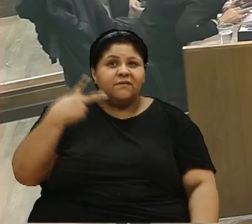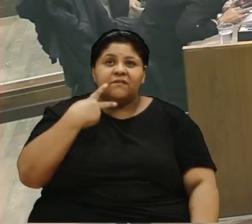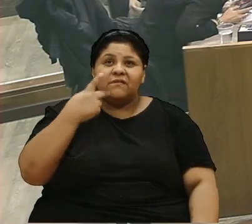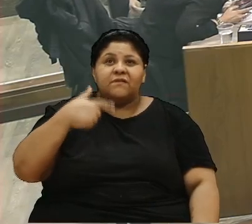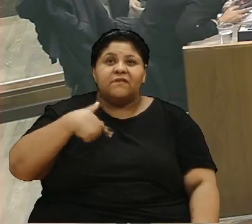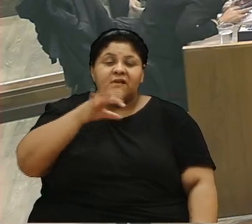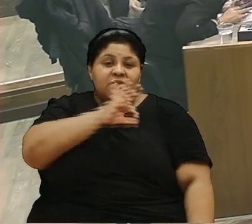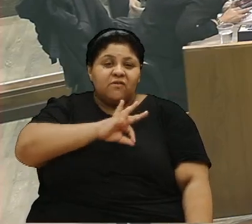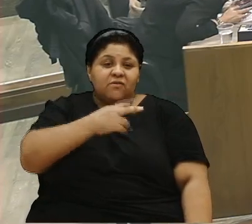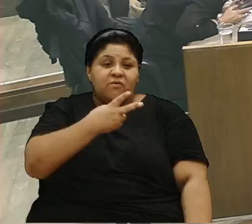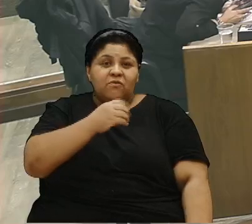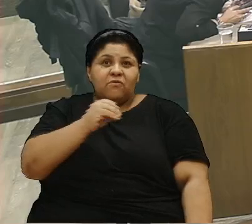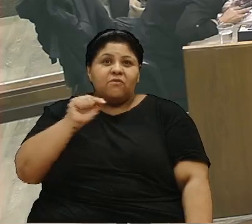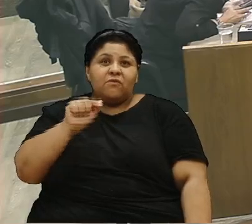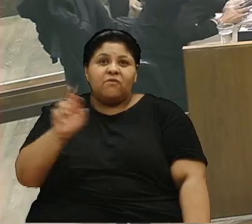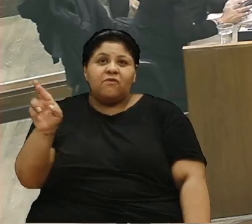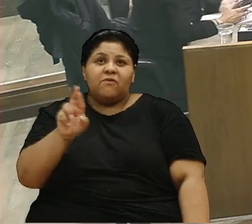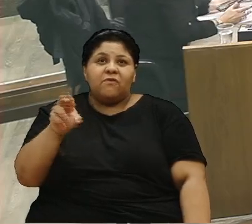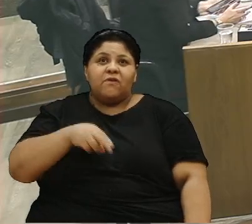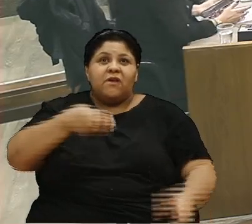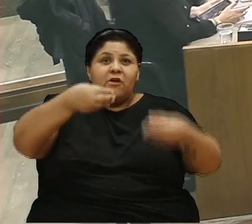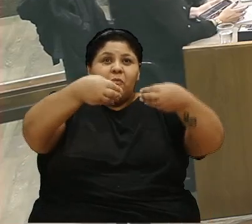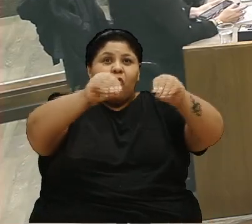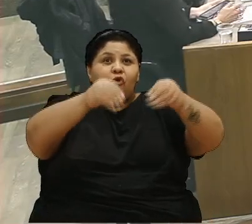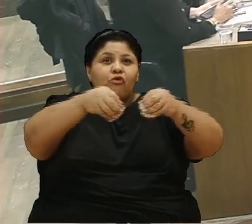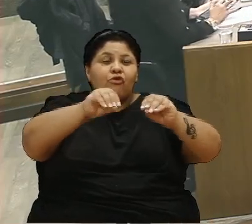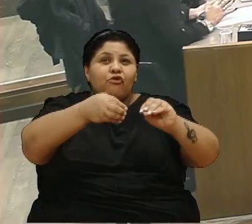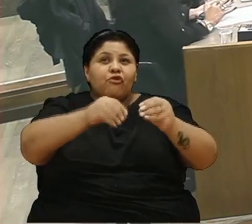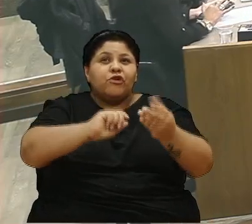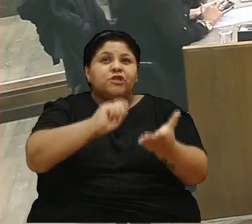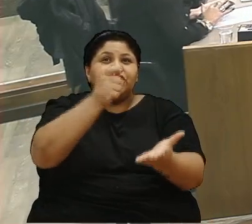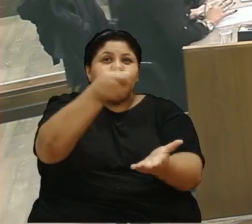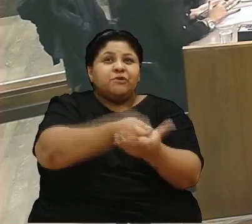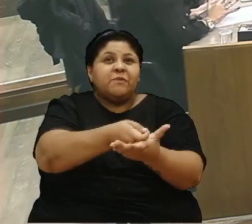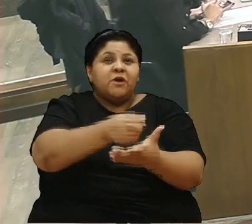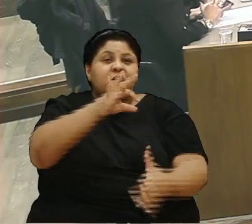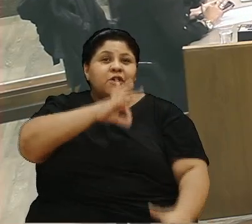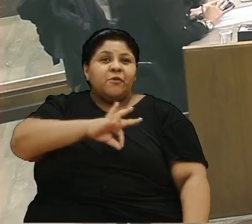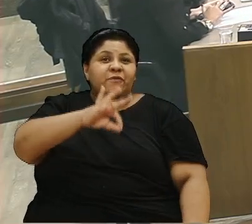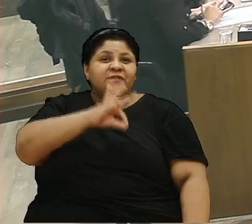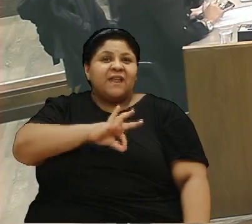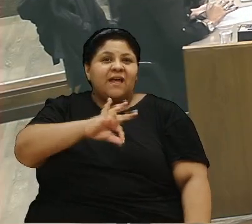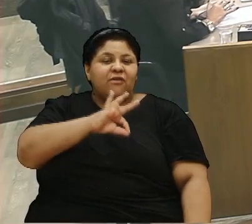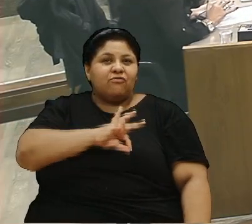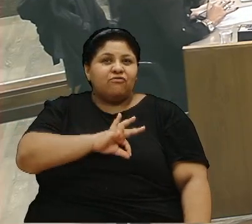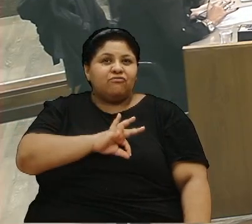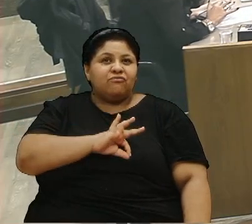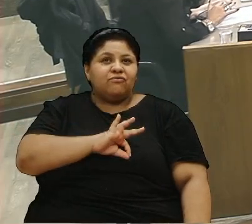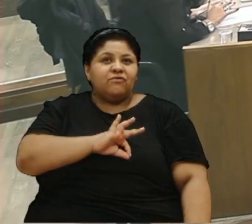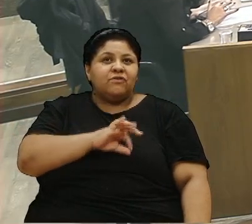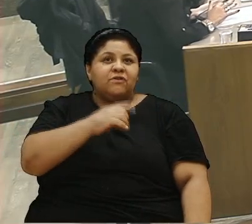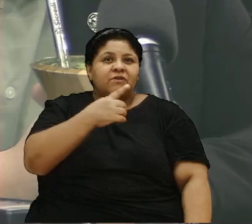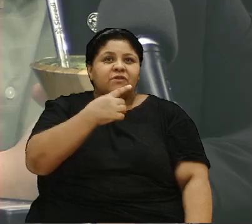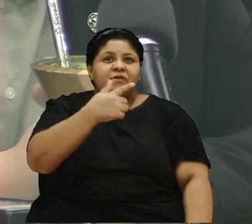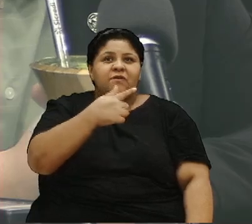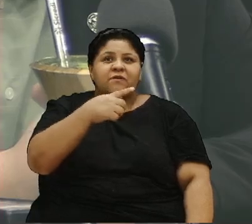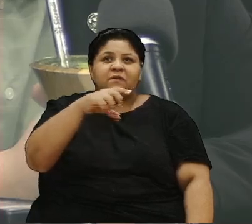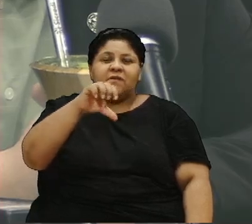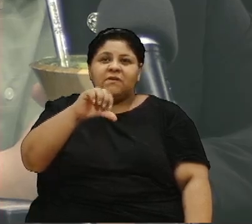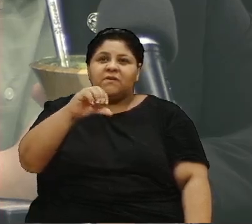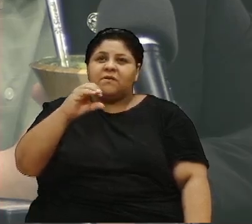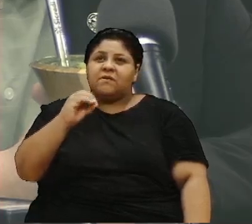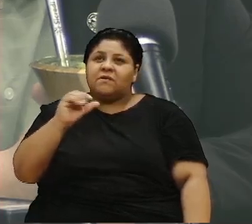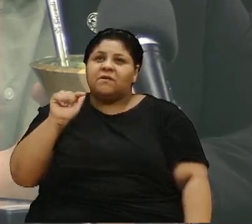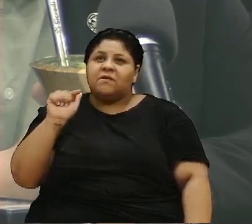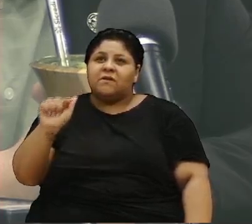que eu ganho 20 mil reais. Eu estou aqui com o meu contra-cheque, presidente. O meu contra-cheque, o meu salário líquido. R$